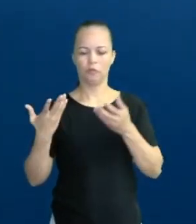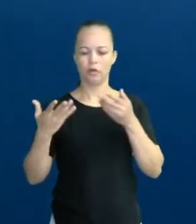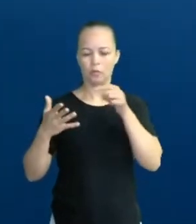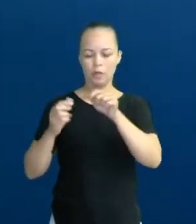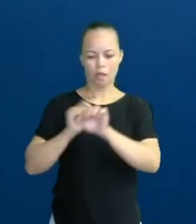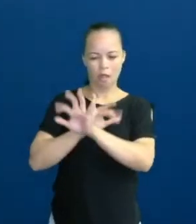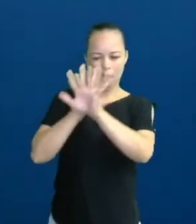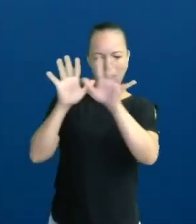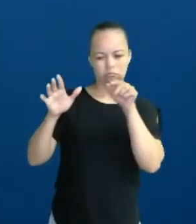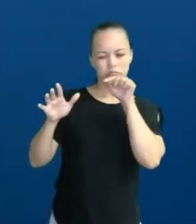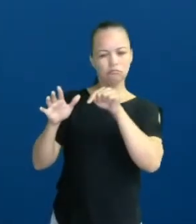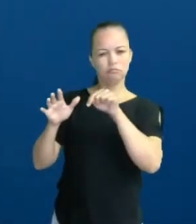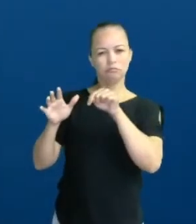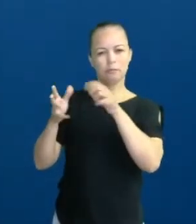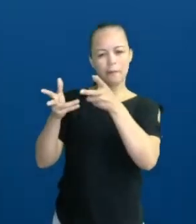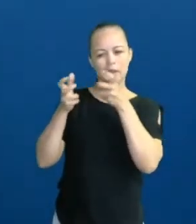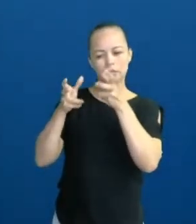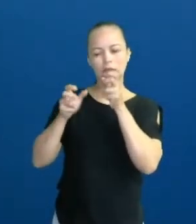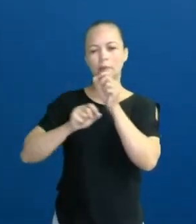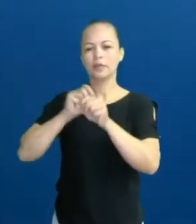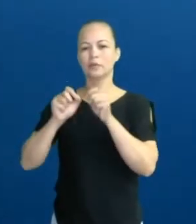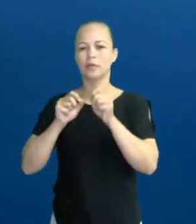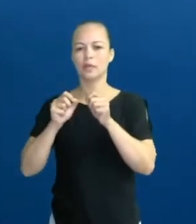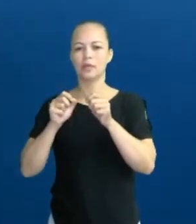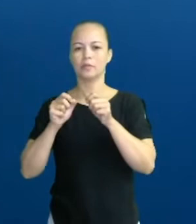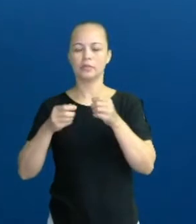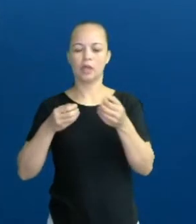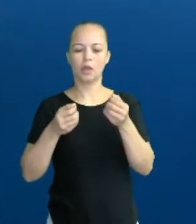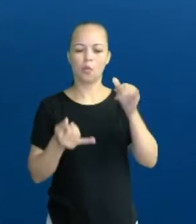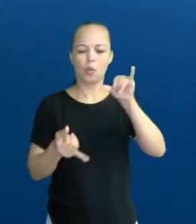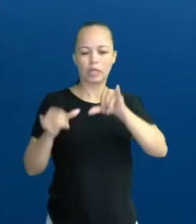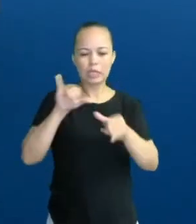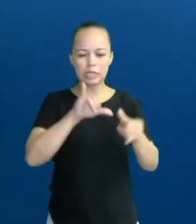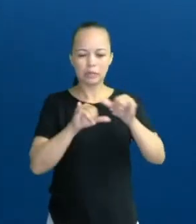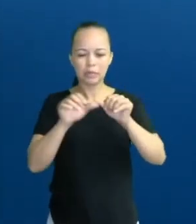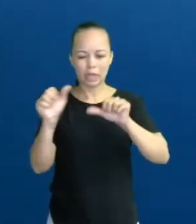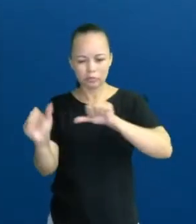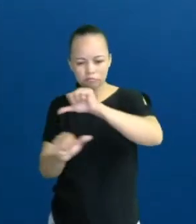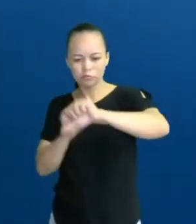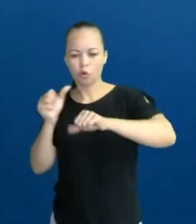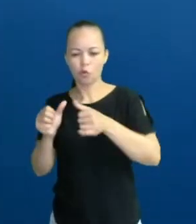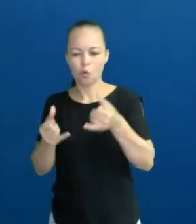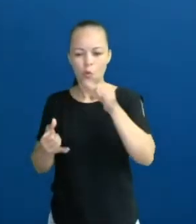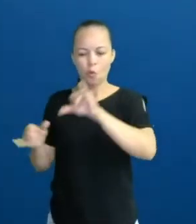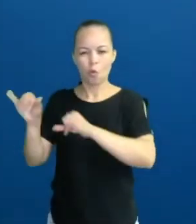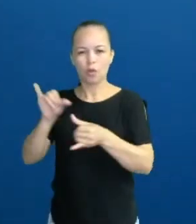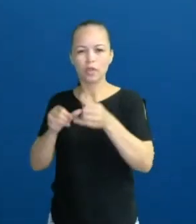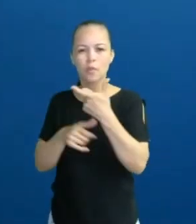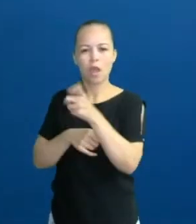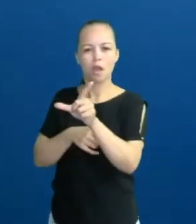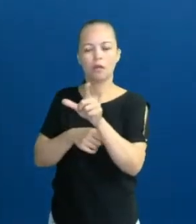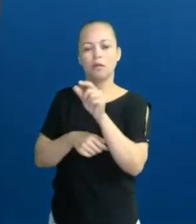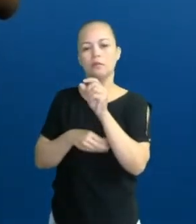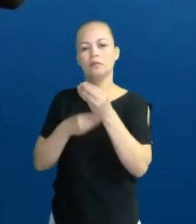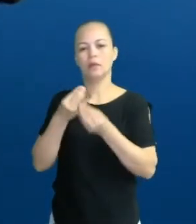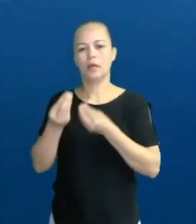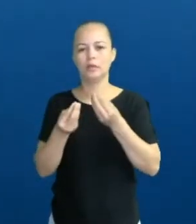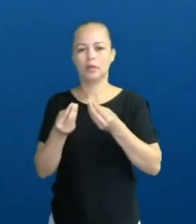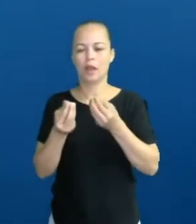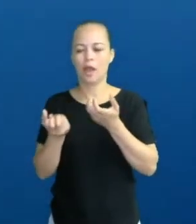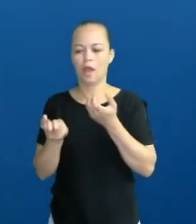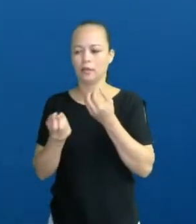percebe claramente que aqui eu tinha uma espécie química e passei a ter aqui uma outra espécie química. Então, a quebra que houve aqui